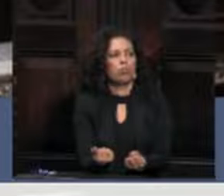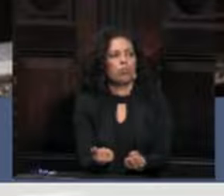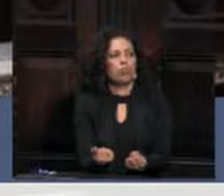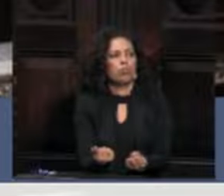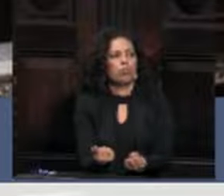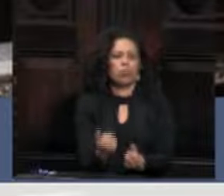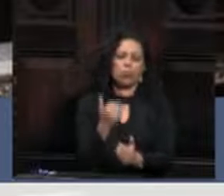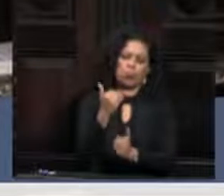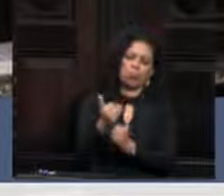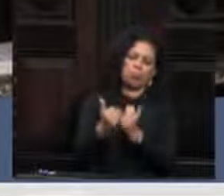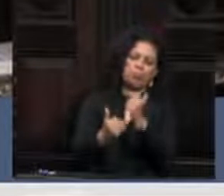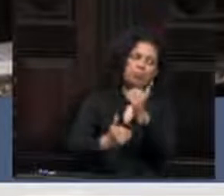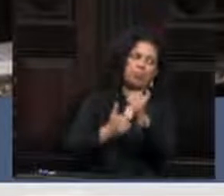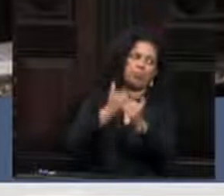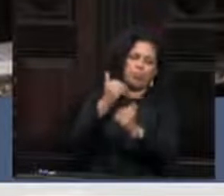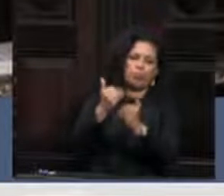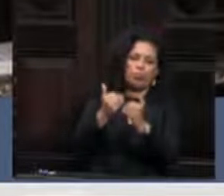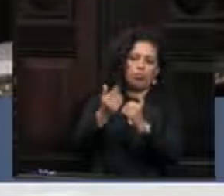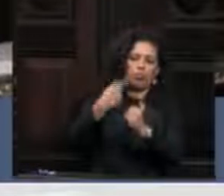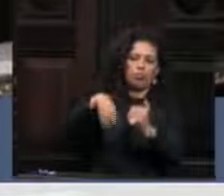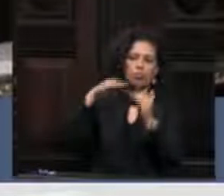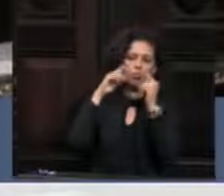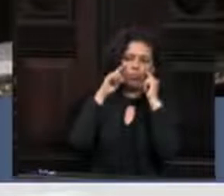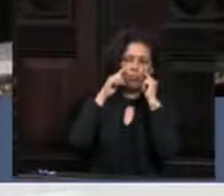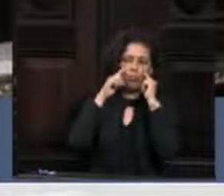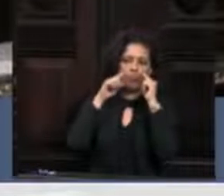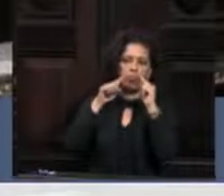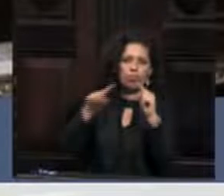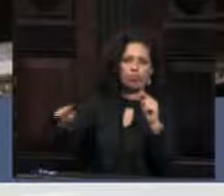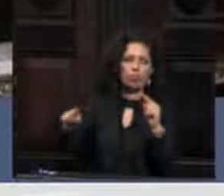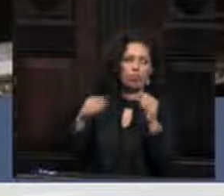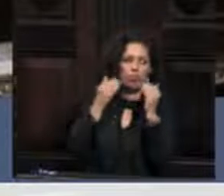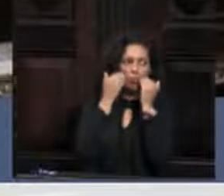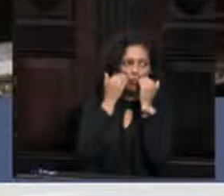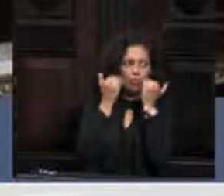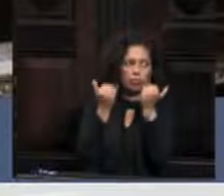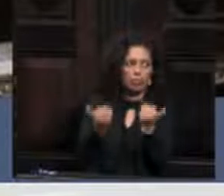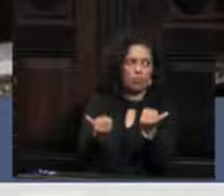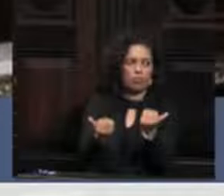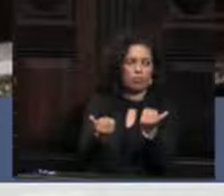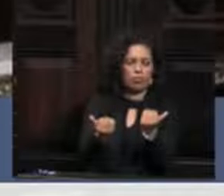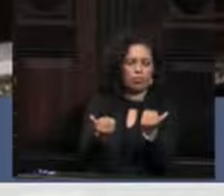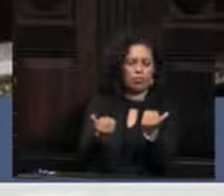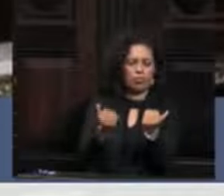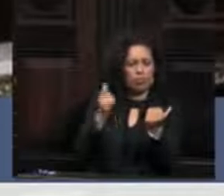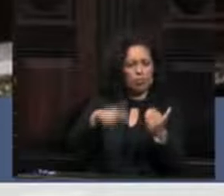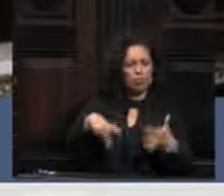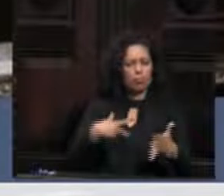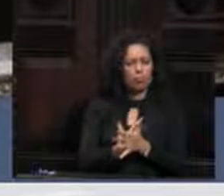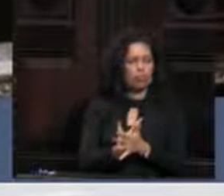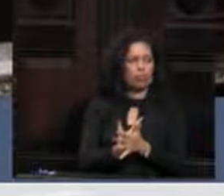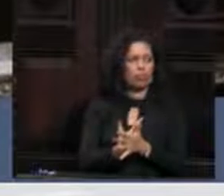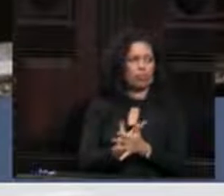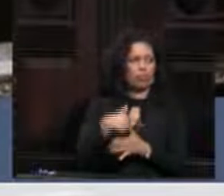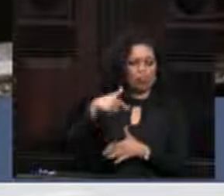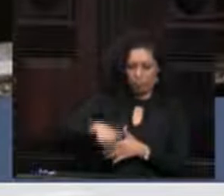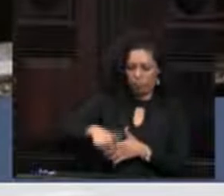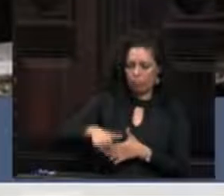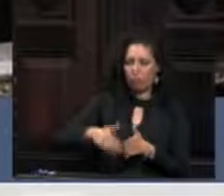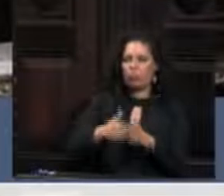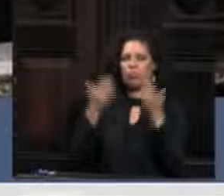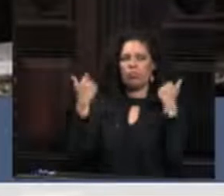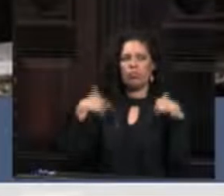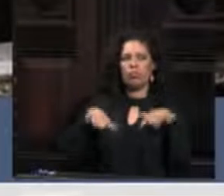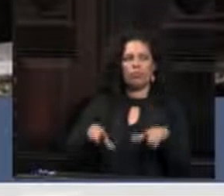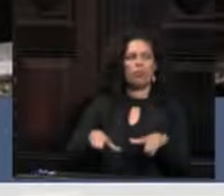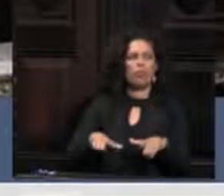com o passar do tempo ficou evidente que aquele constrangimento não era razoável. E esta casa,